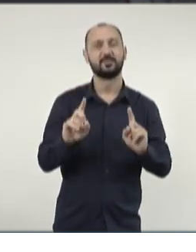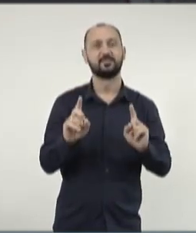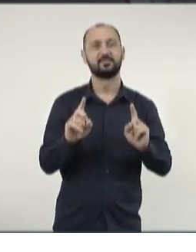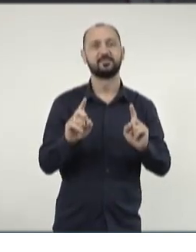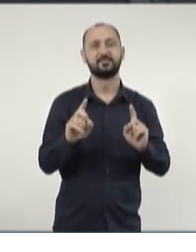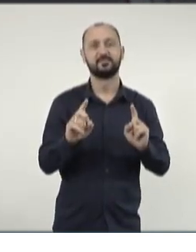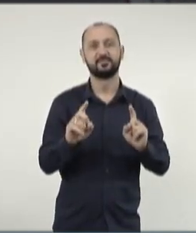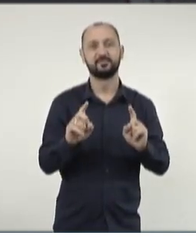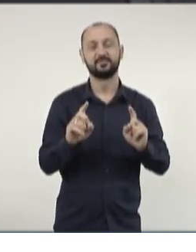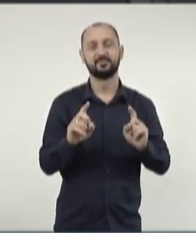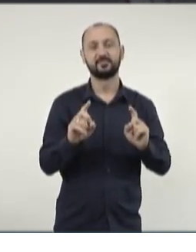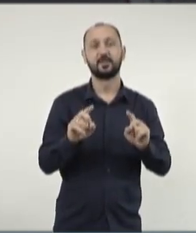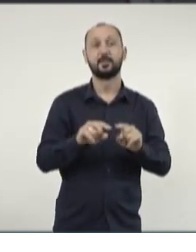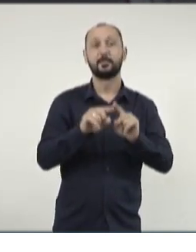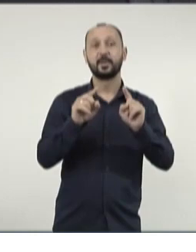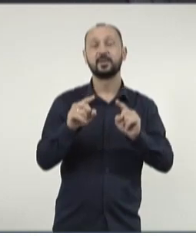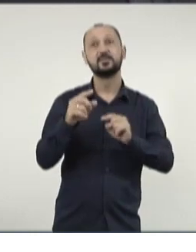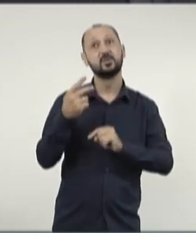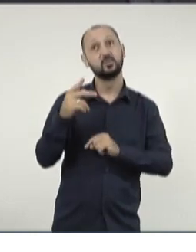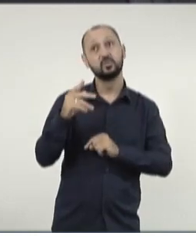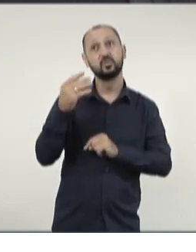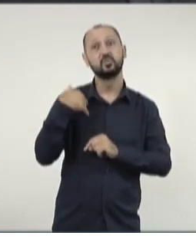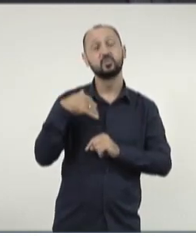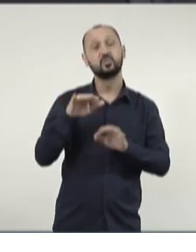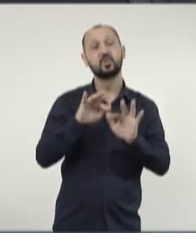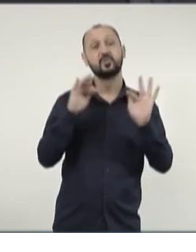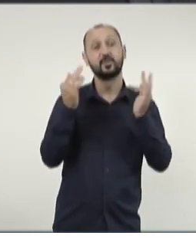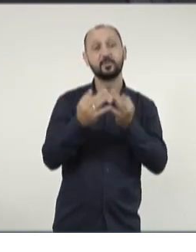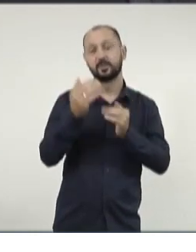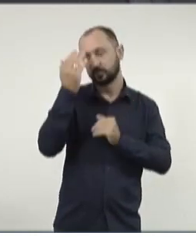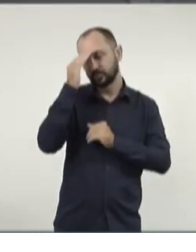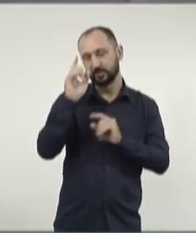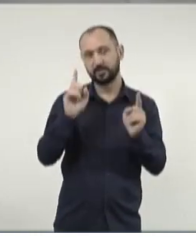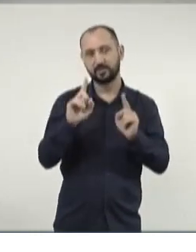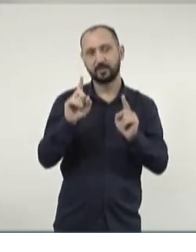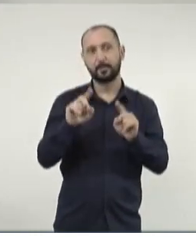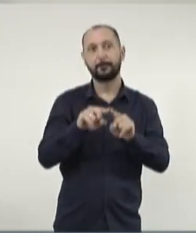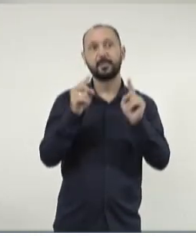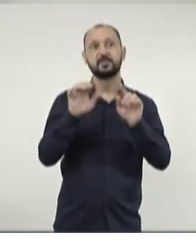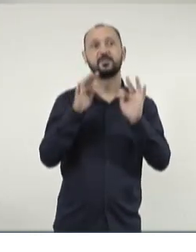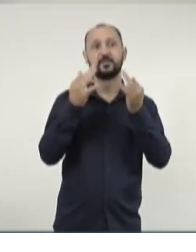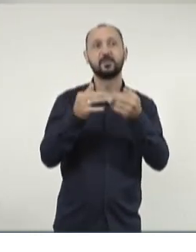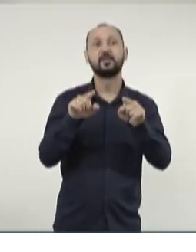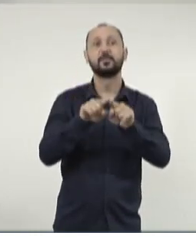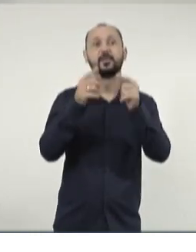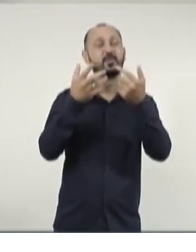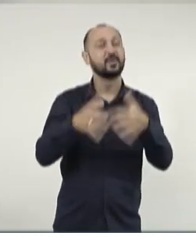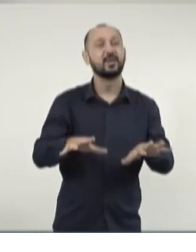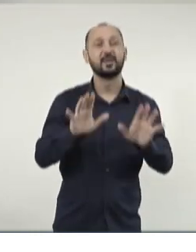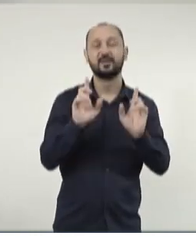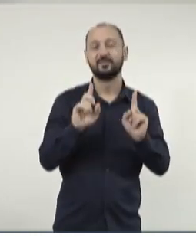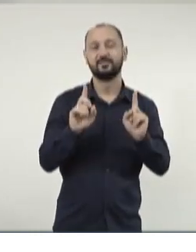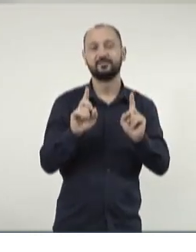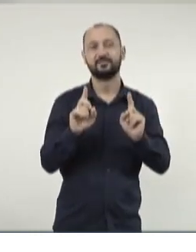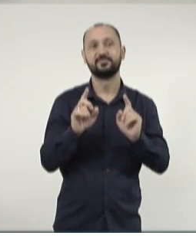que... Mas a sua família ainda não entendeu, mas a minha família também não queria mais. Não queria